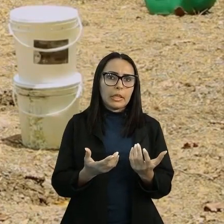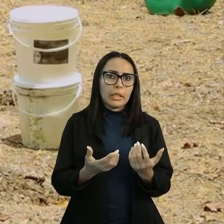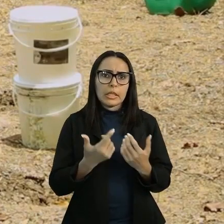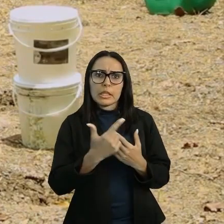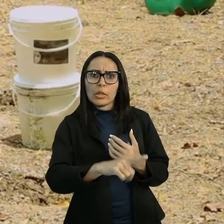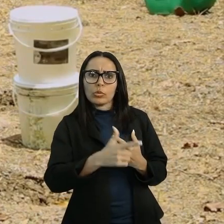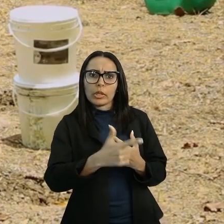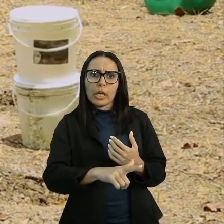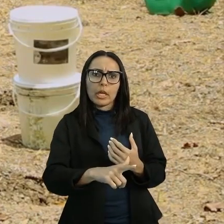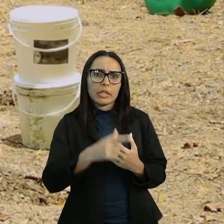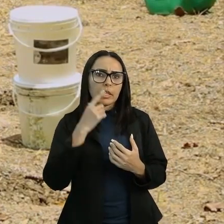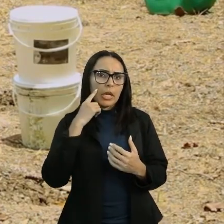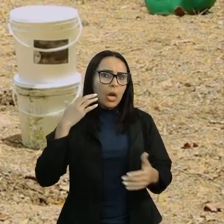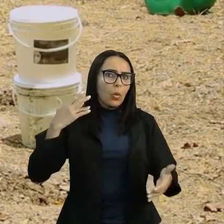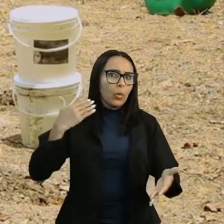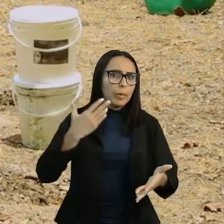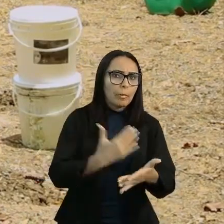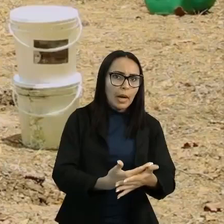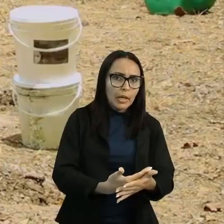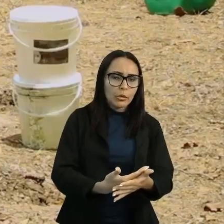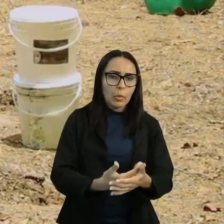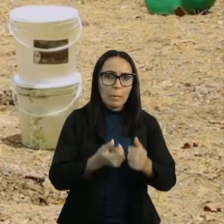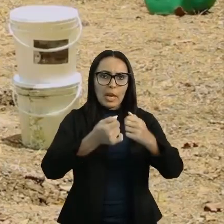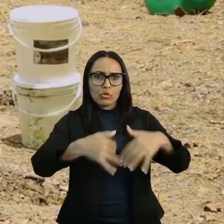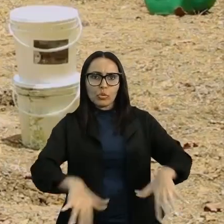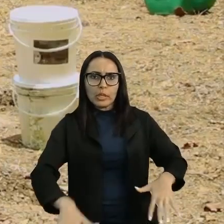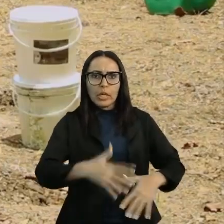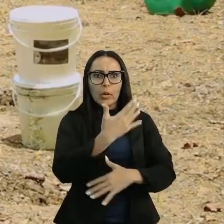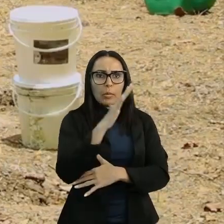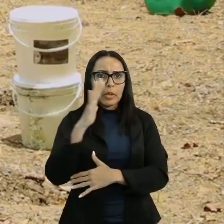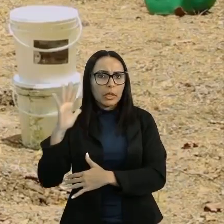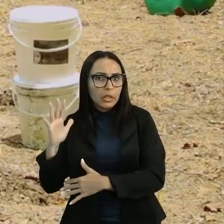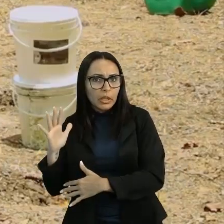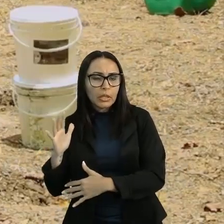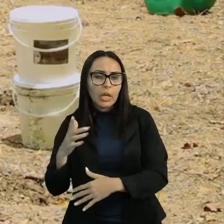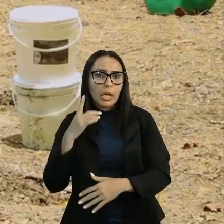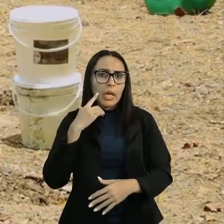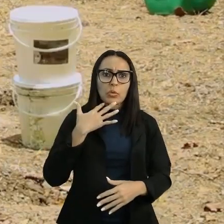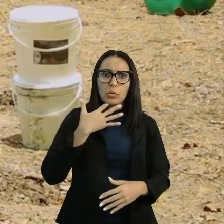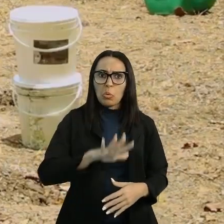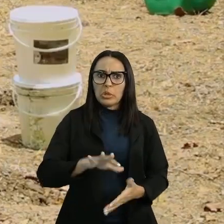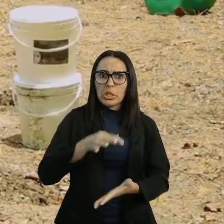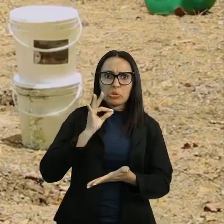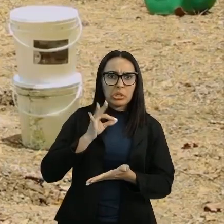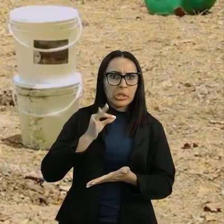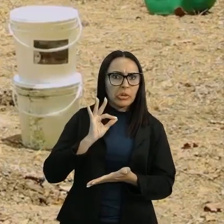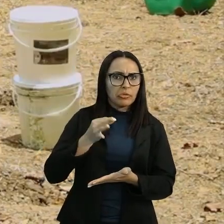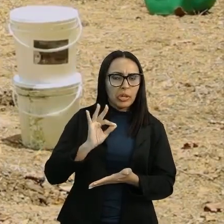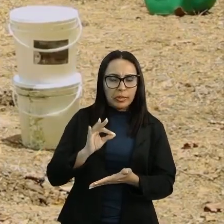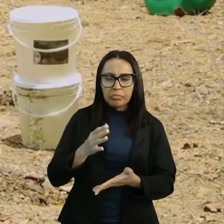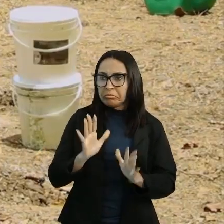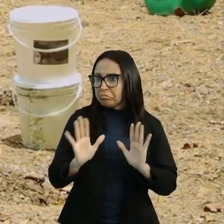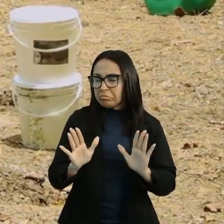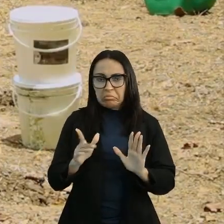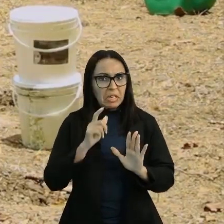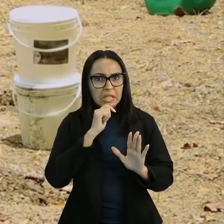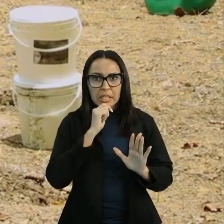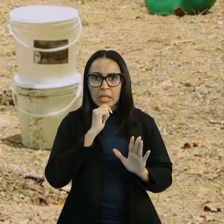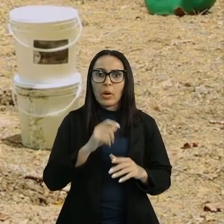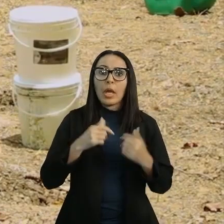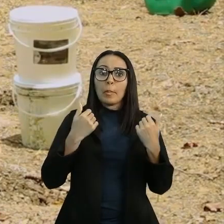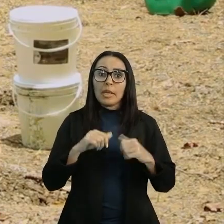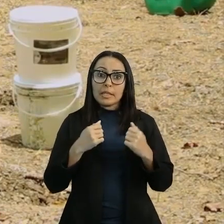sim em fazer um trabalho com café e agrofloresta. Estamos num processo de negociações, prós e